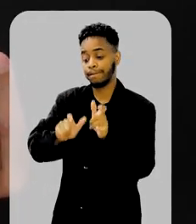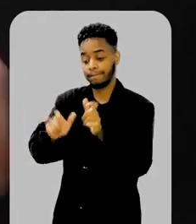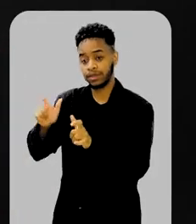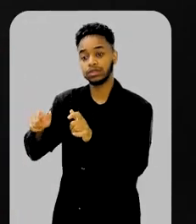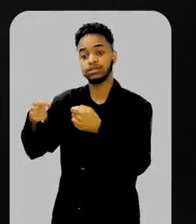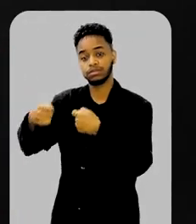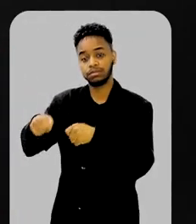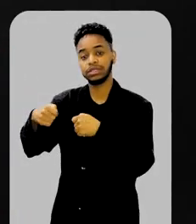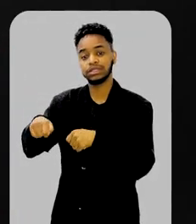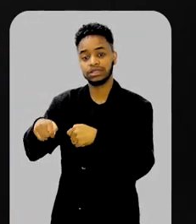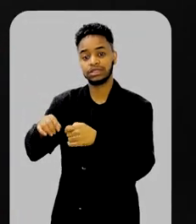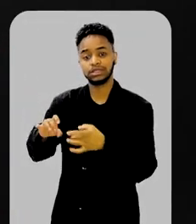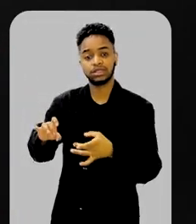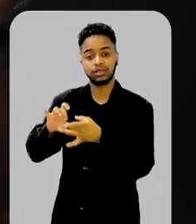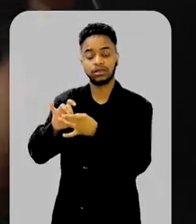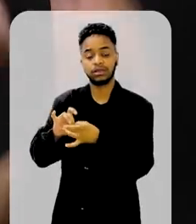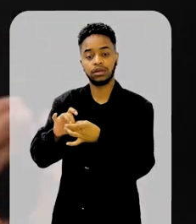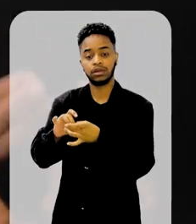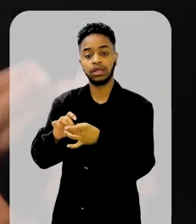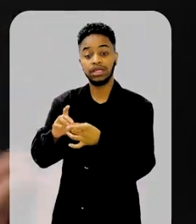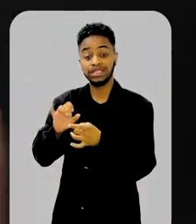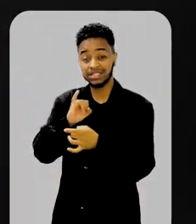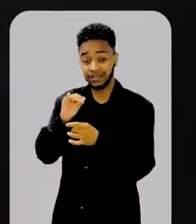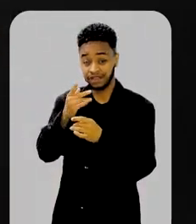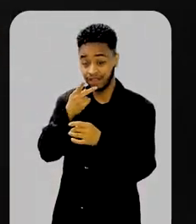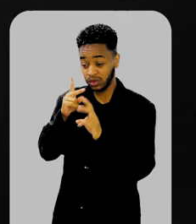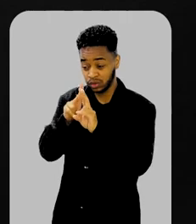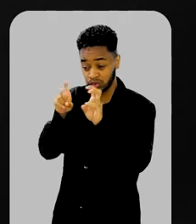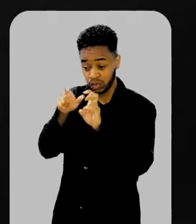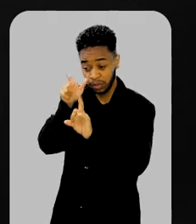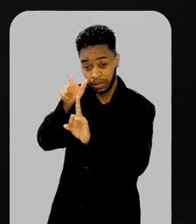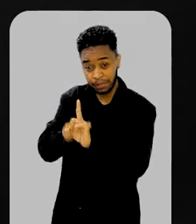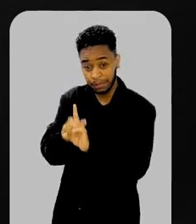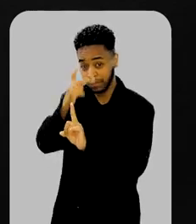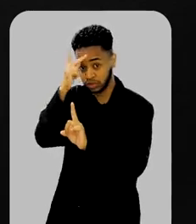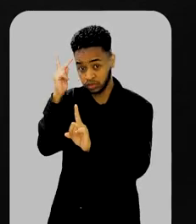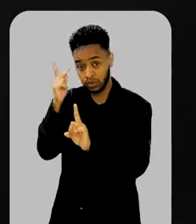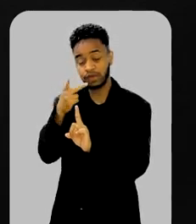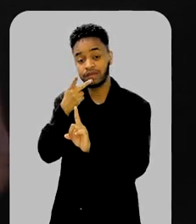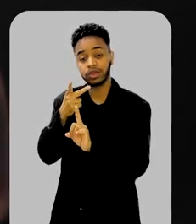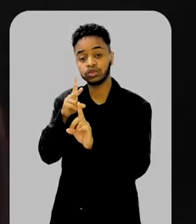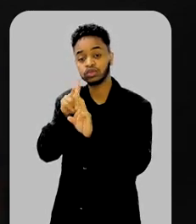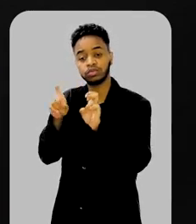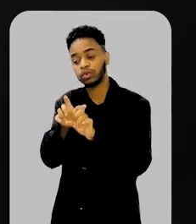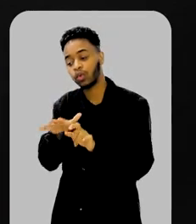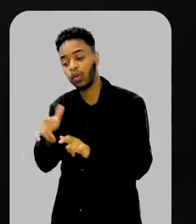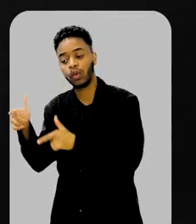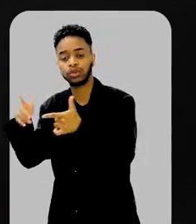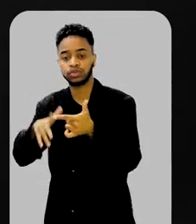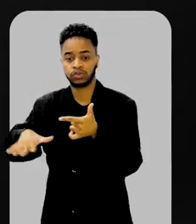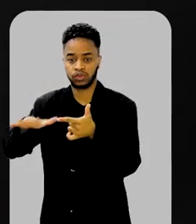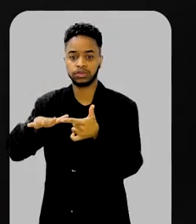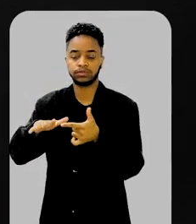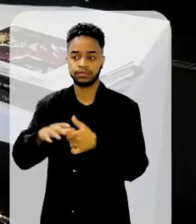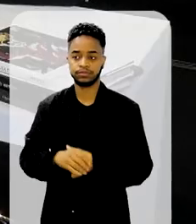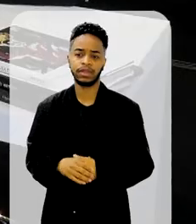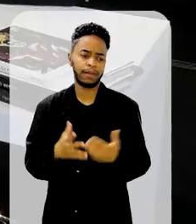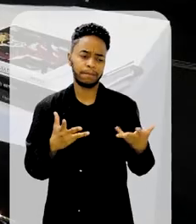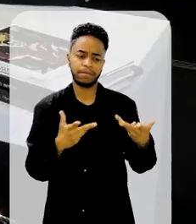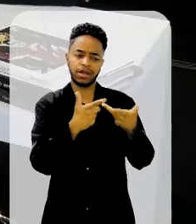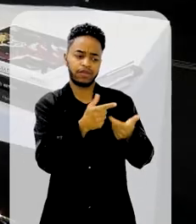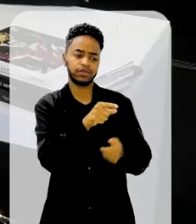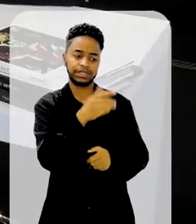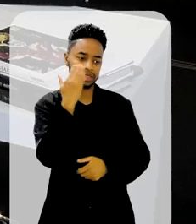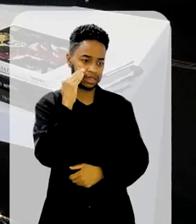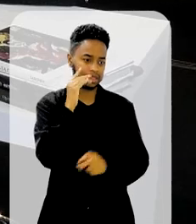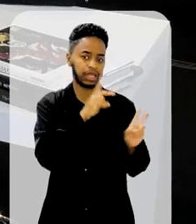Plano ismo maior e a partir da pessoa a gente vai falar de todo o restante não diminuindo mas equilibrando isso é maravilhoso né ter esse